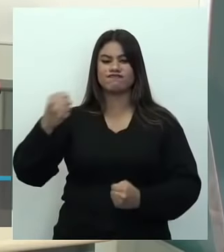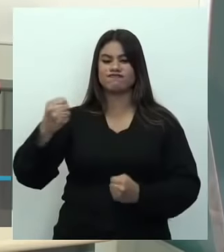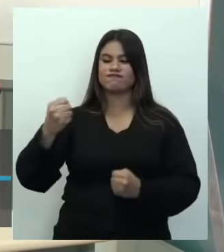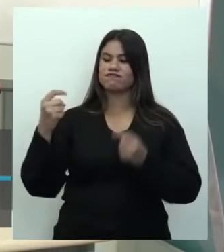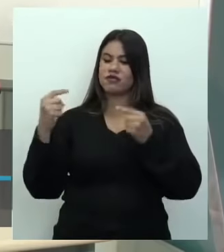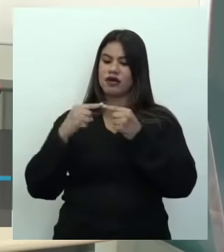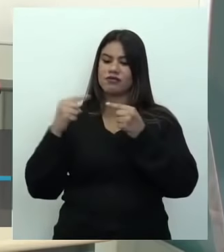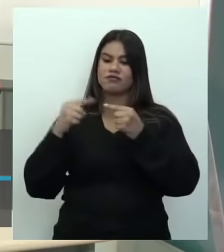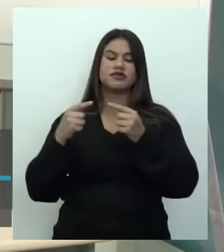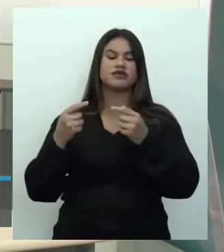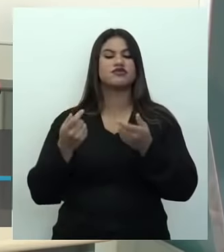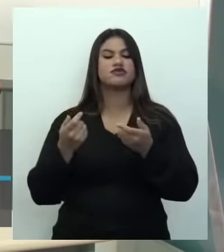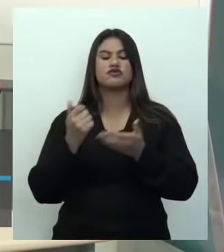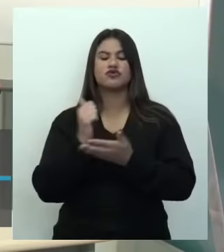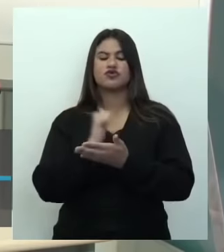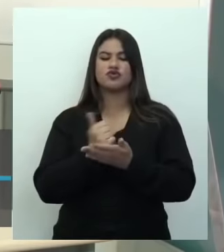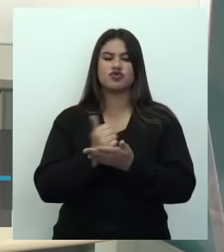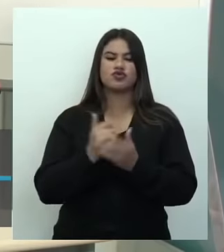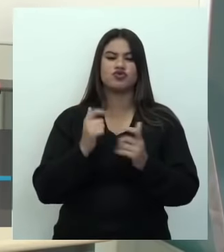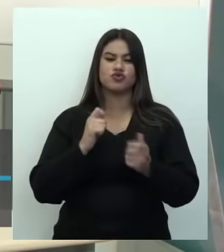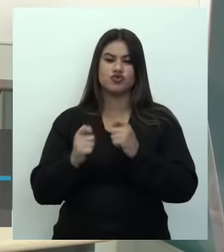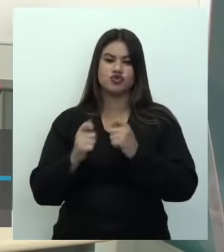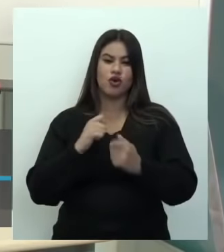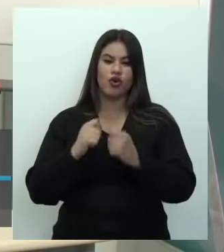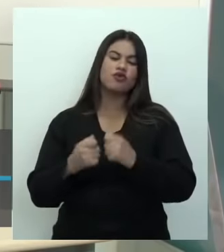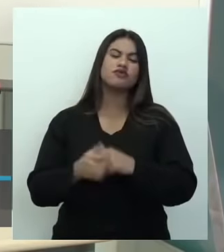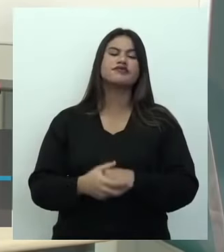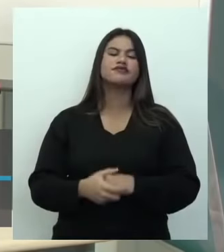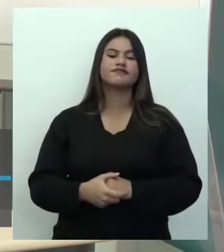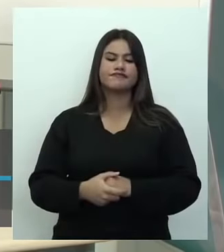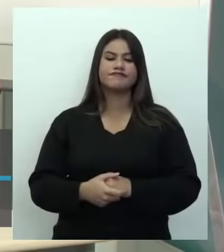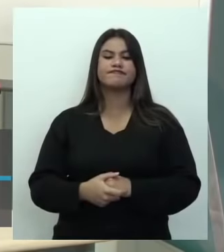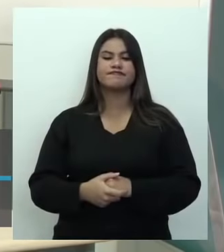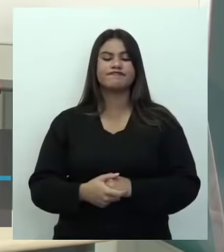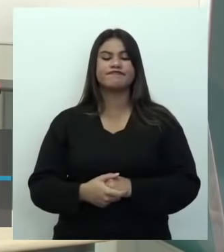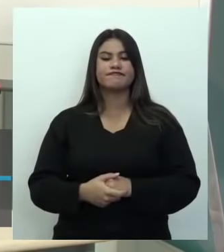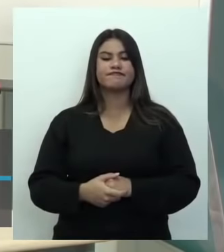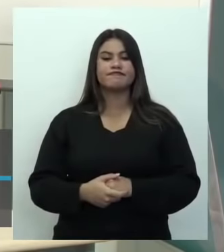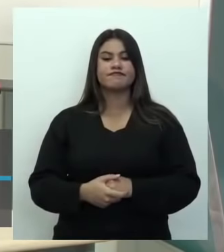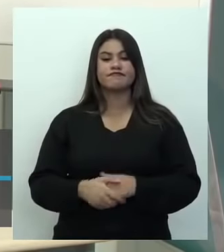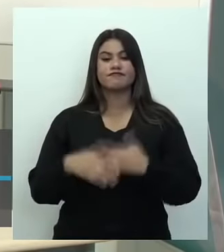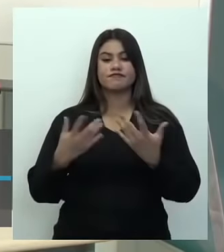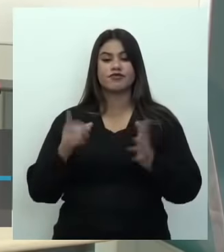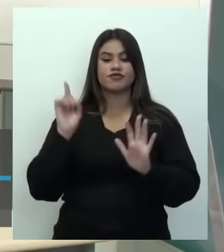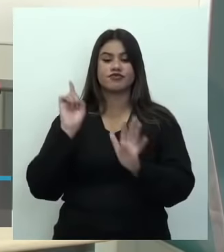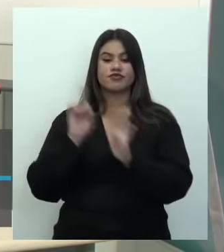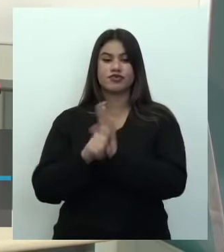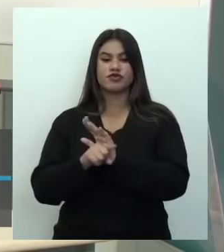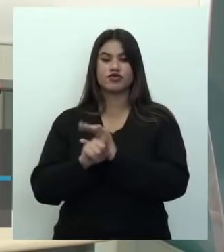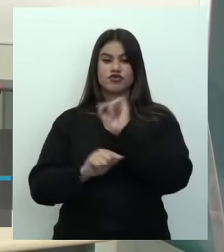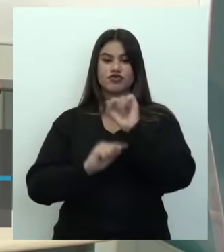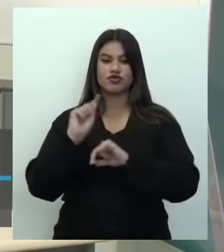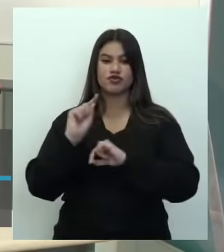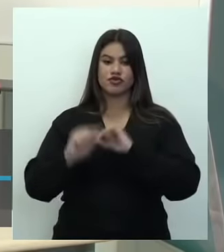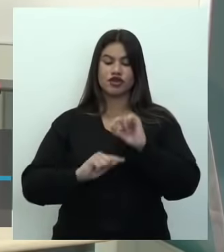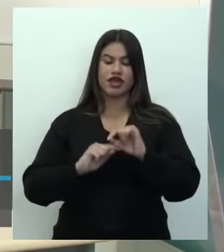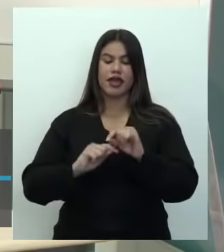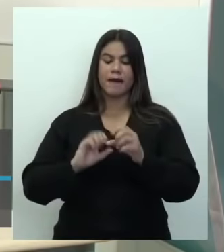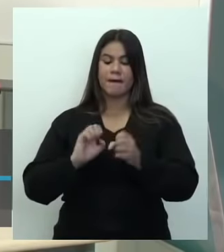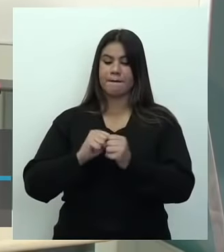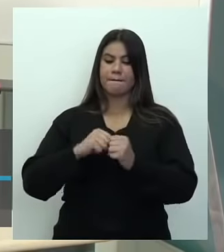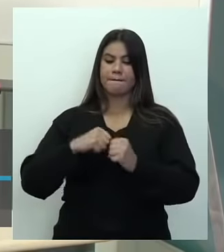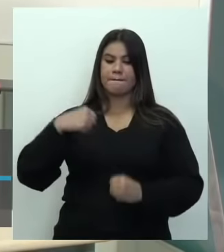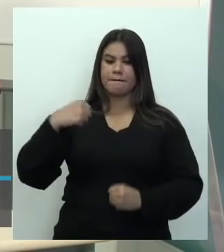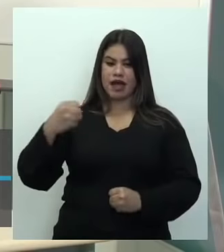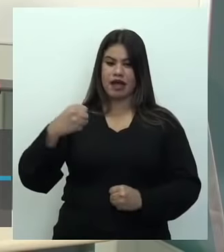nos jogos, né? Nos jogos online e tudo mais. Então, a minha pergunta era nesse sentido, se ter um mapa nos